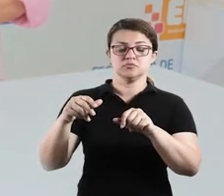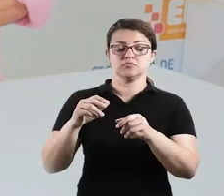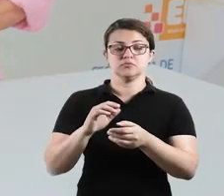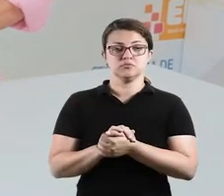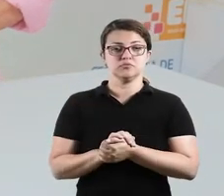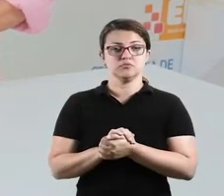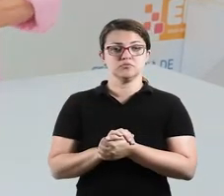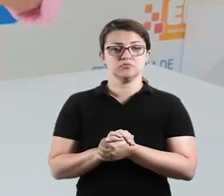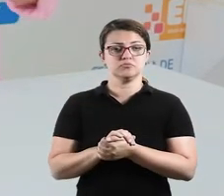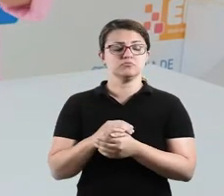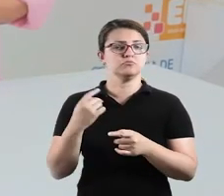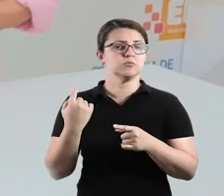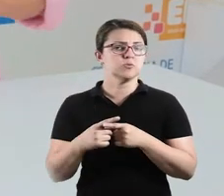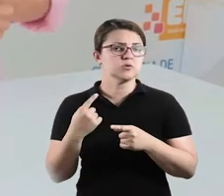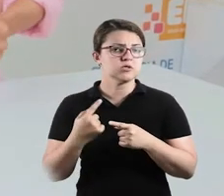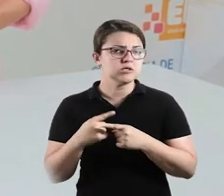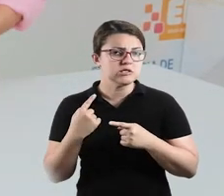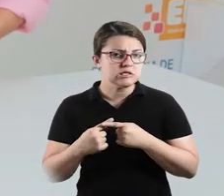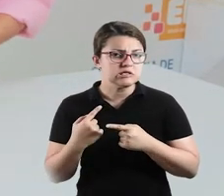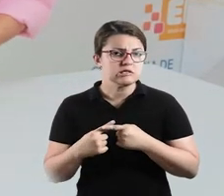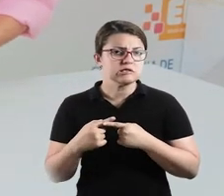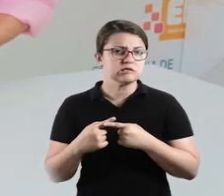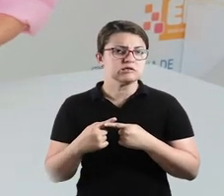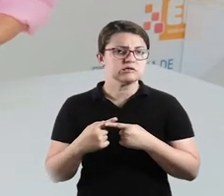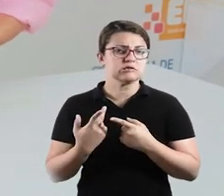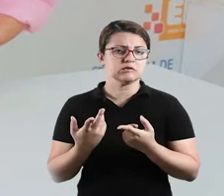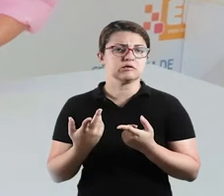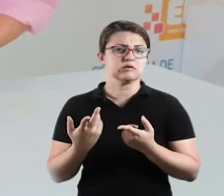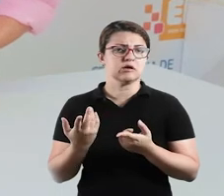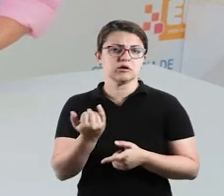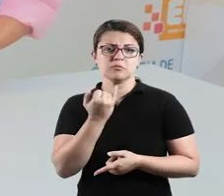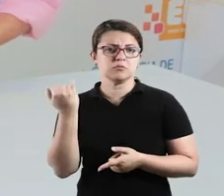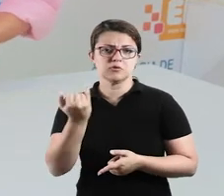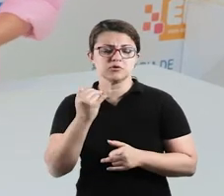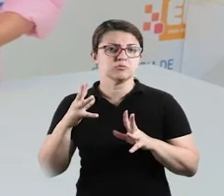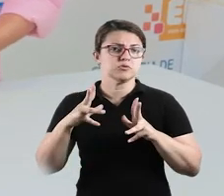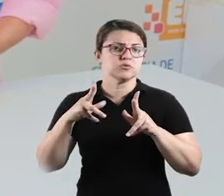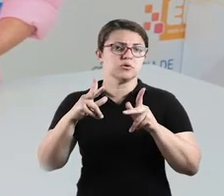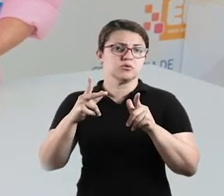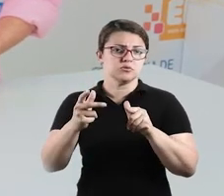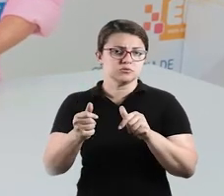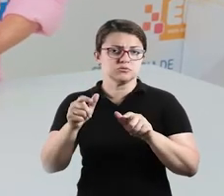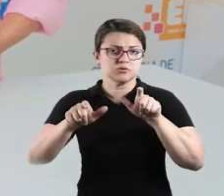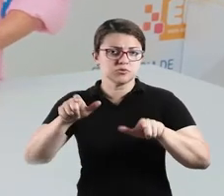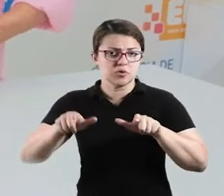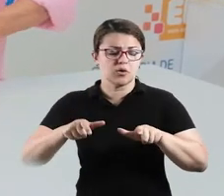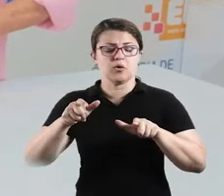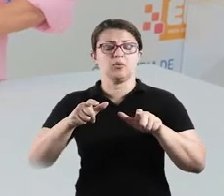de reflexão. Por que que é de interesse público essa notícia?